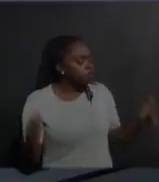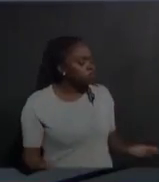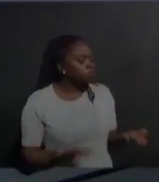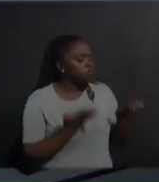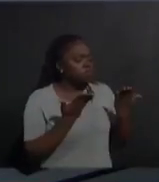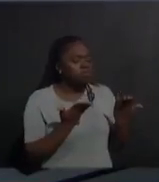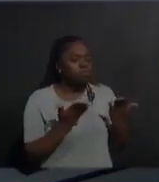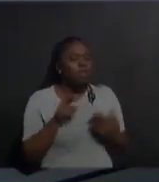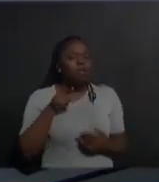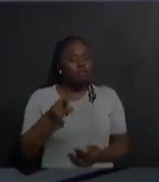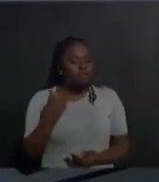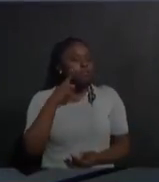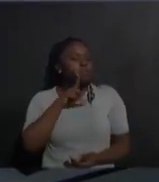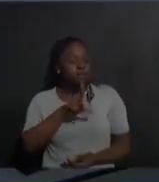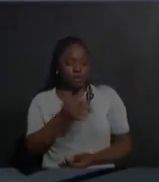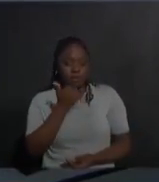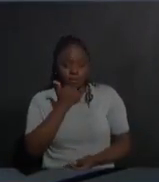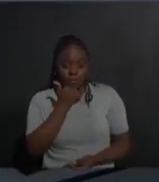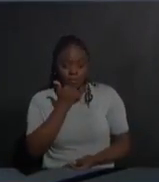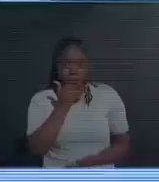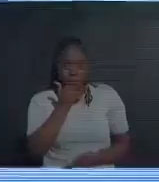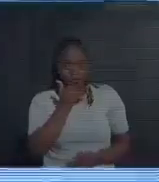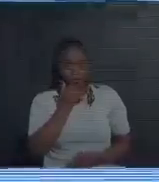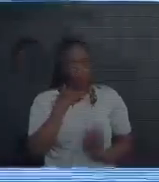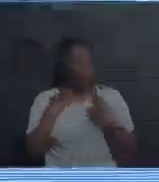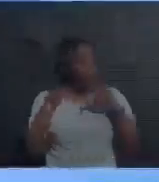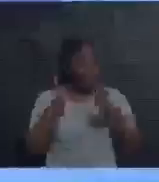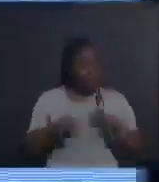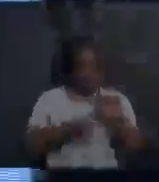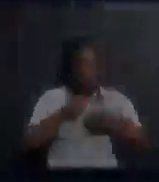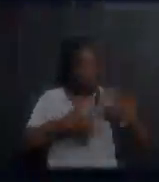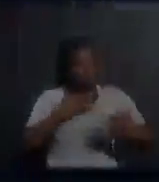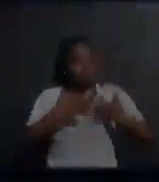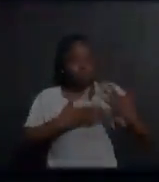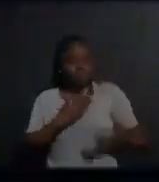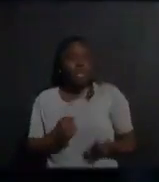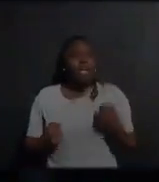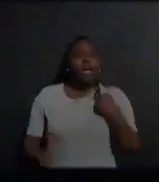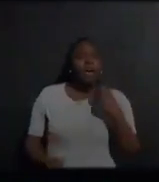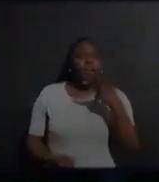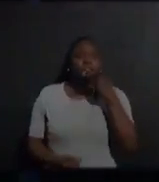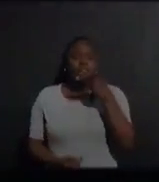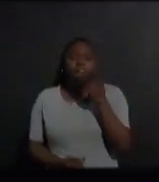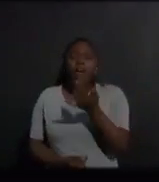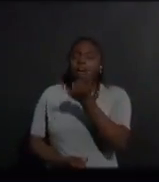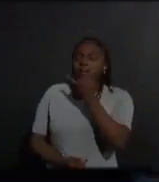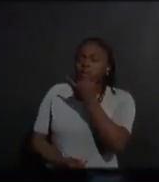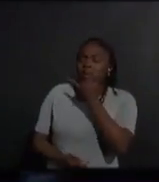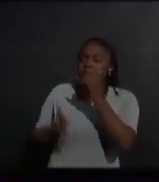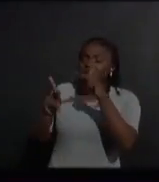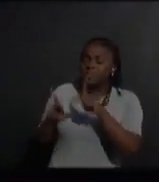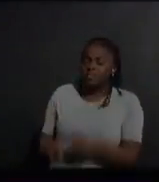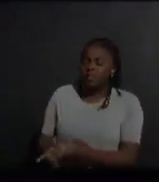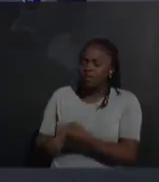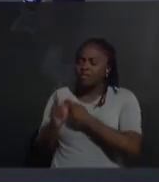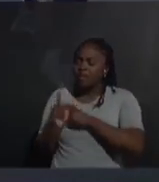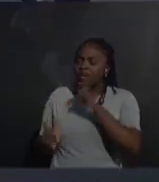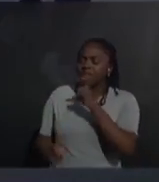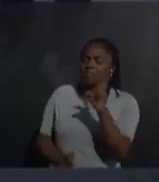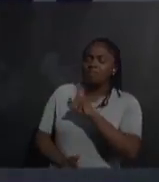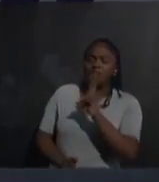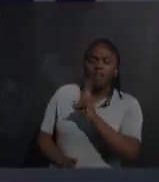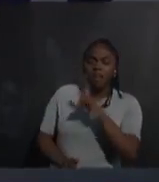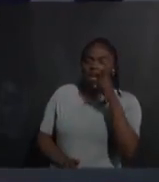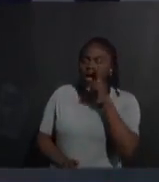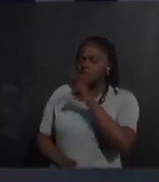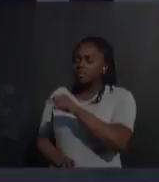Você consegue perdoar alguém? Isso é avivamento. Mas eu não estou falando perdãozinho de alguém que te deve R$5. E aí você viu